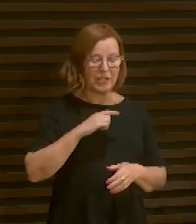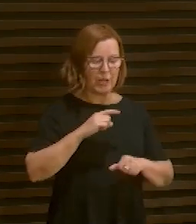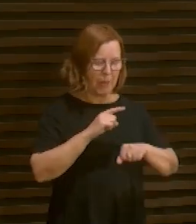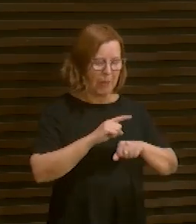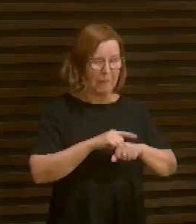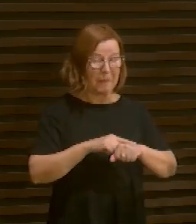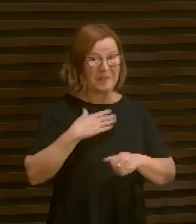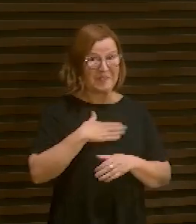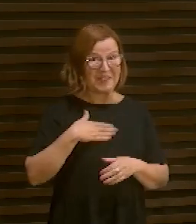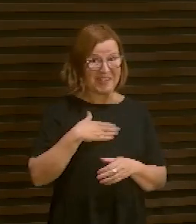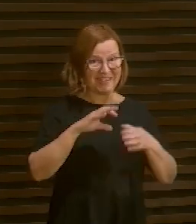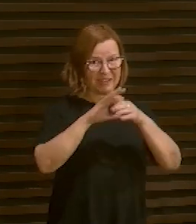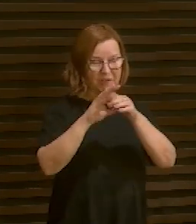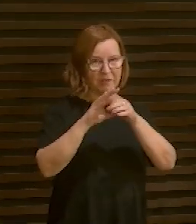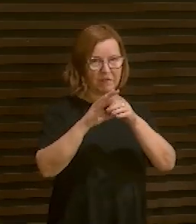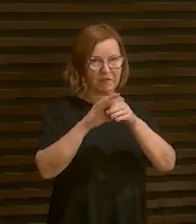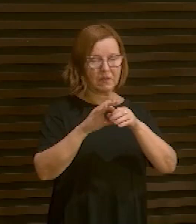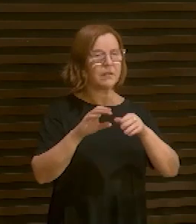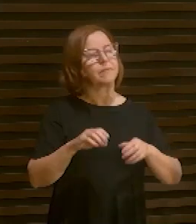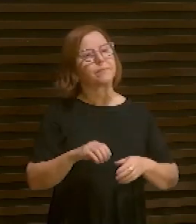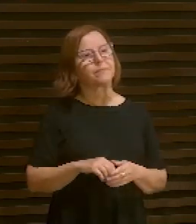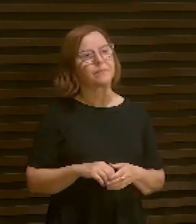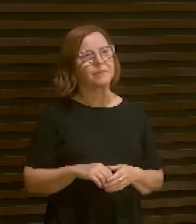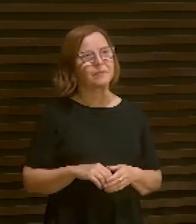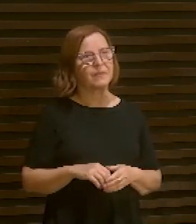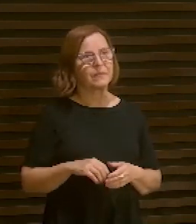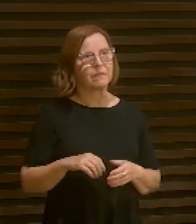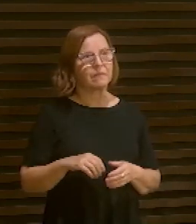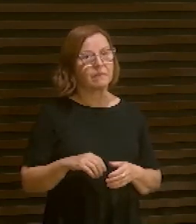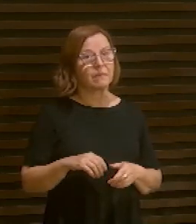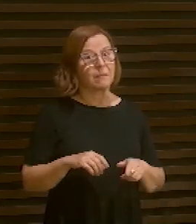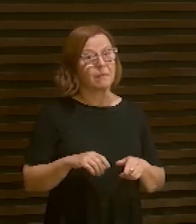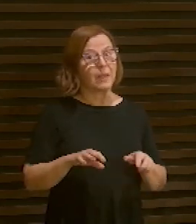dia, na comunhão a gente pode se separar.